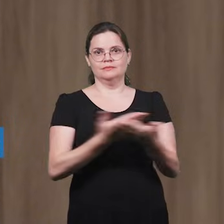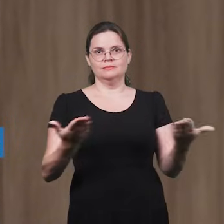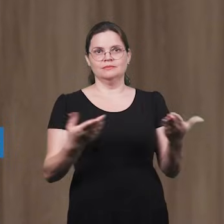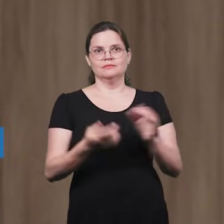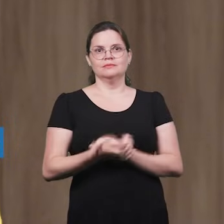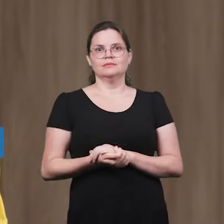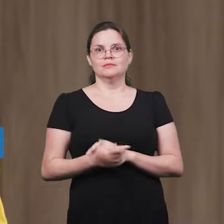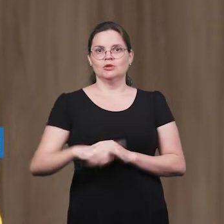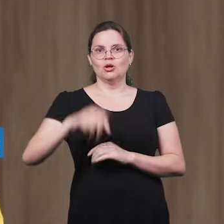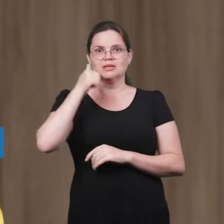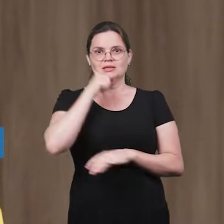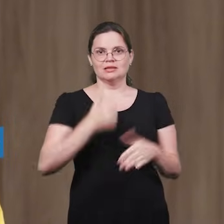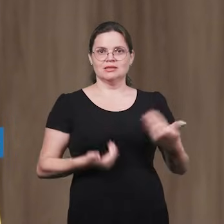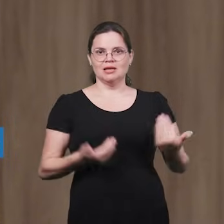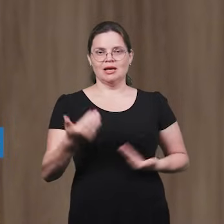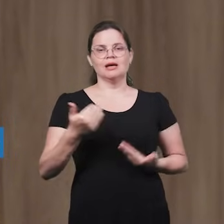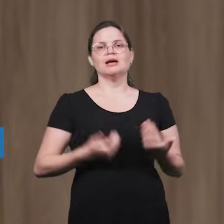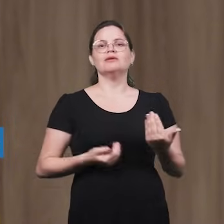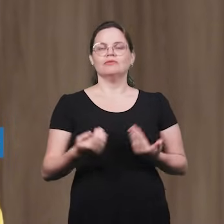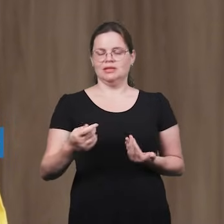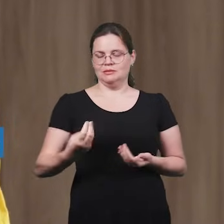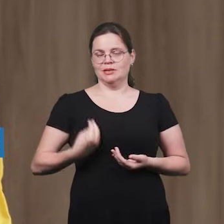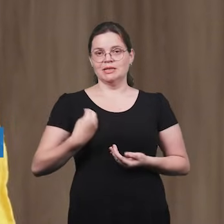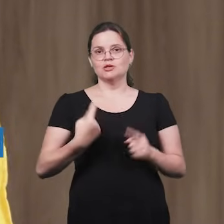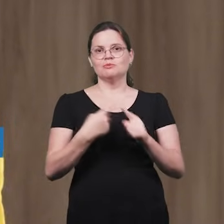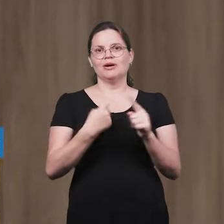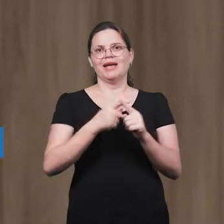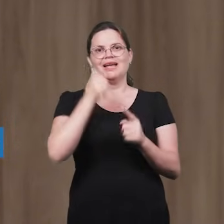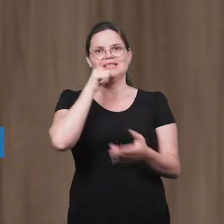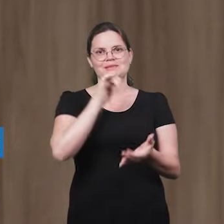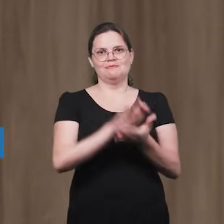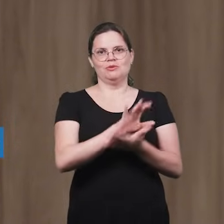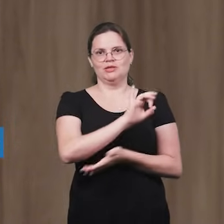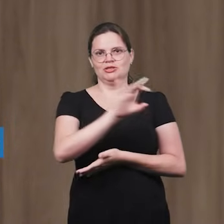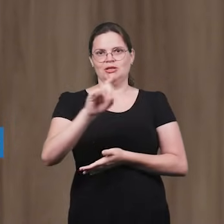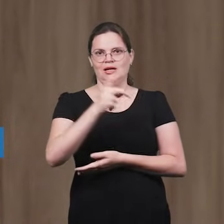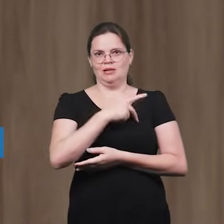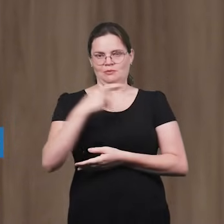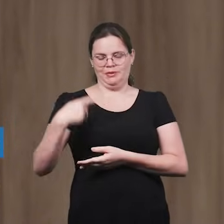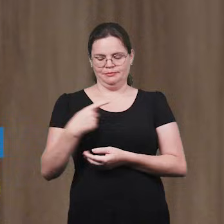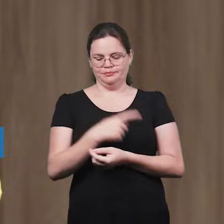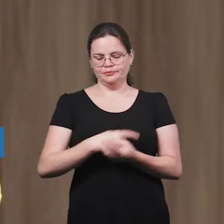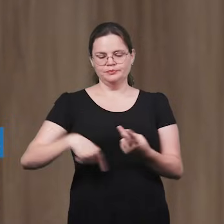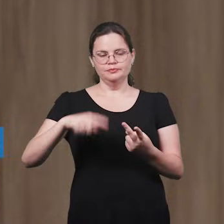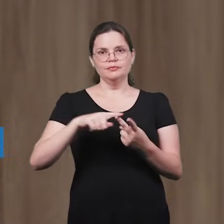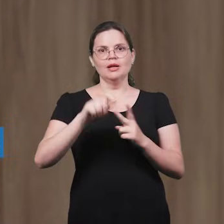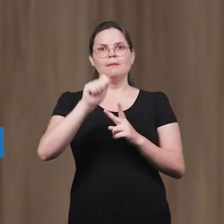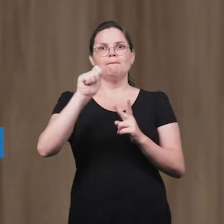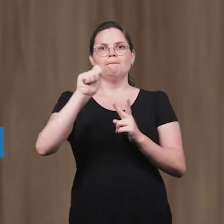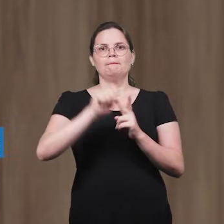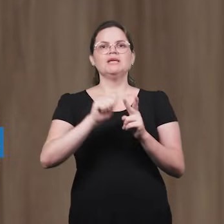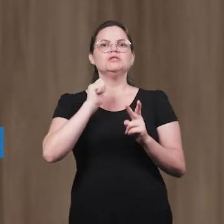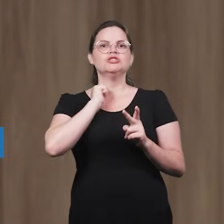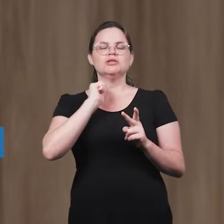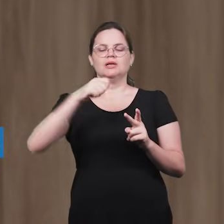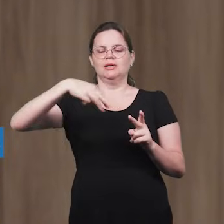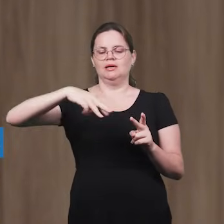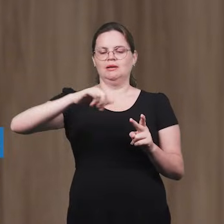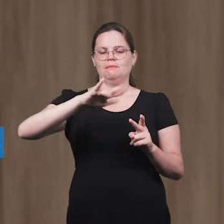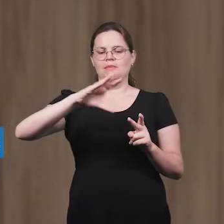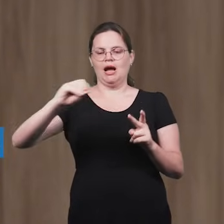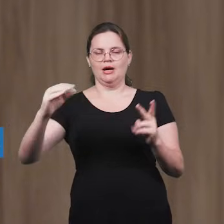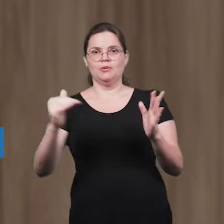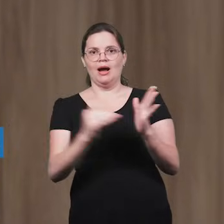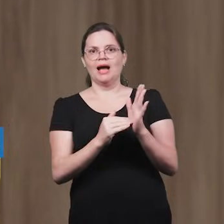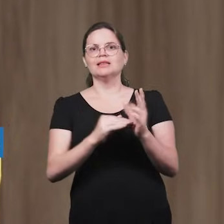amadas irmãs, as esposas dos pastores. De maio a agosto, nós retomamos o tema que o Senhor nos